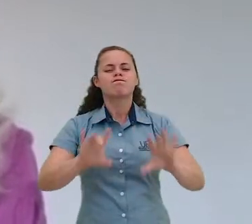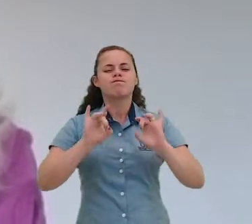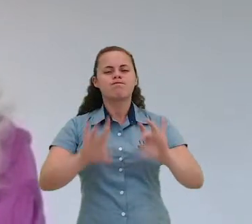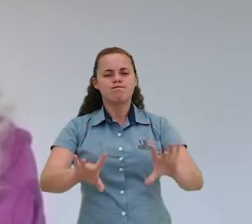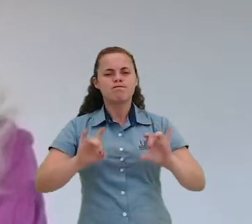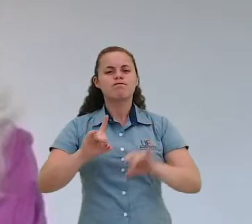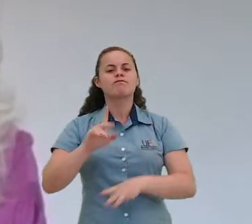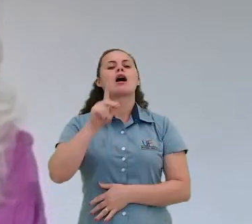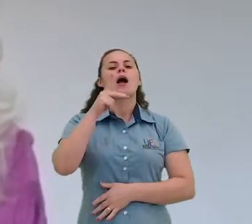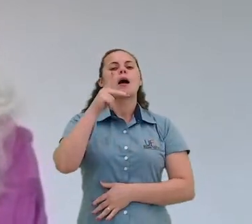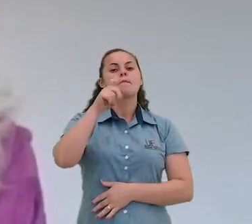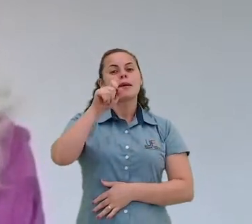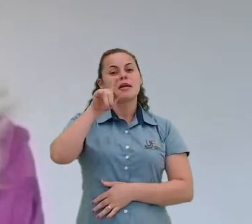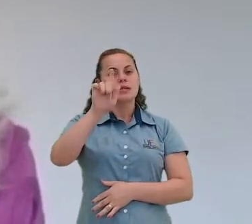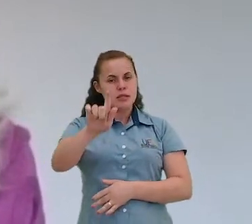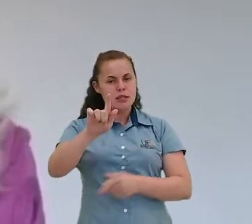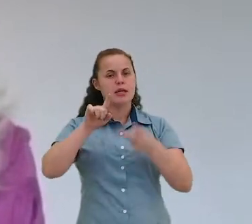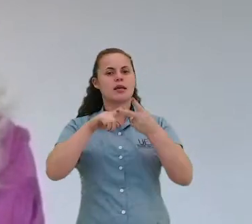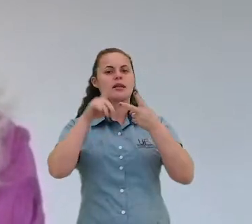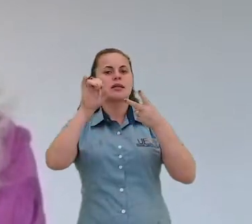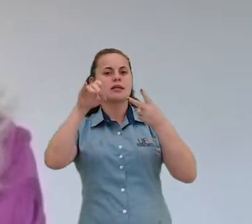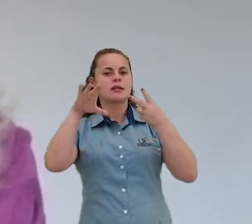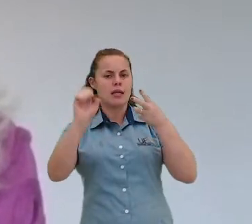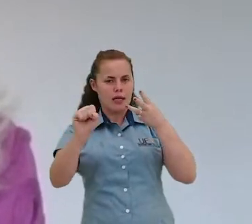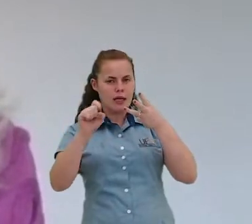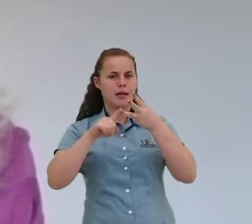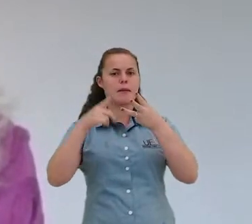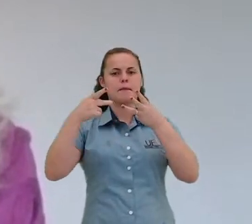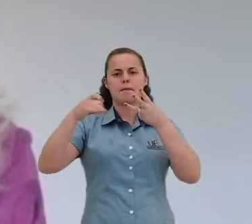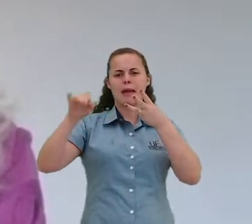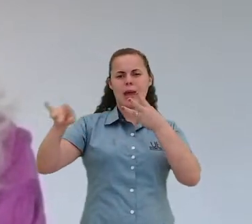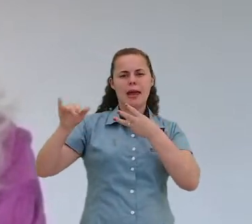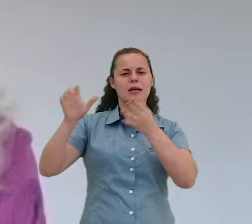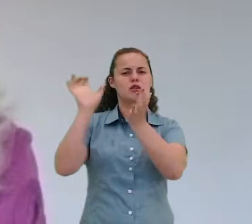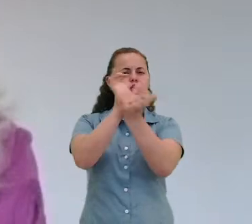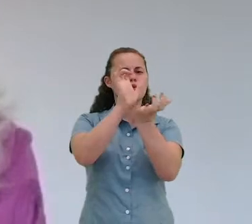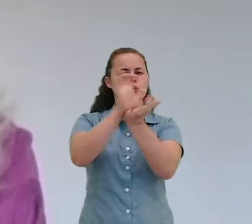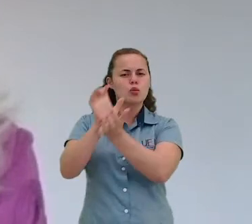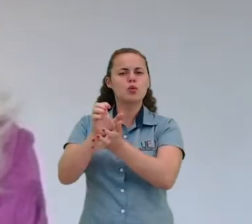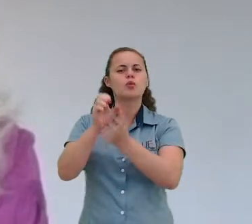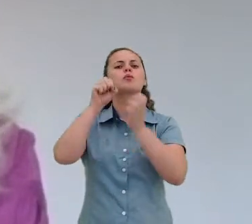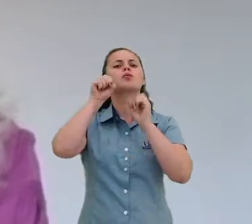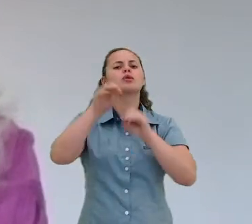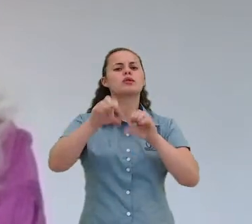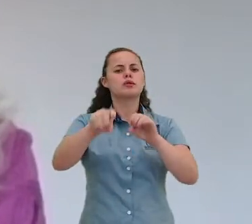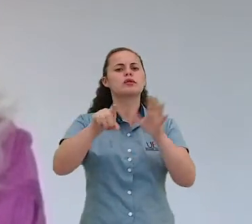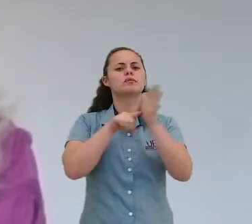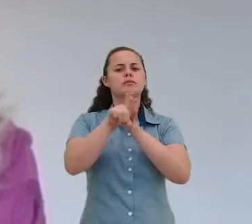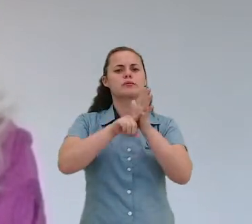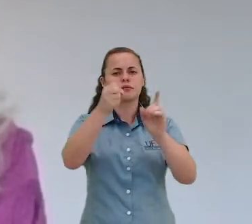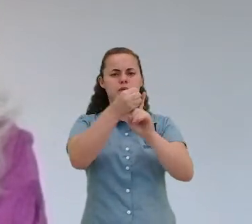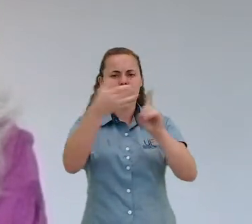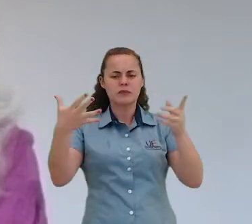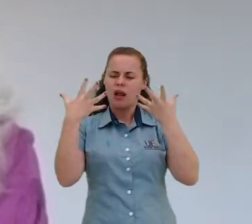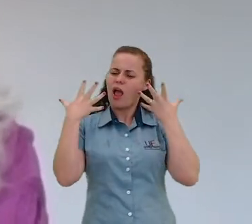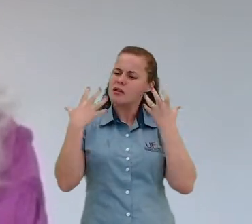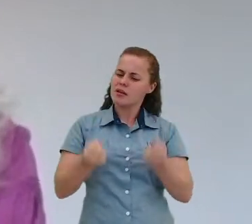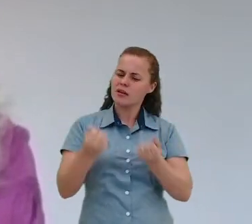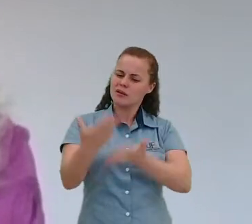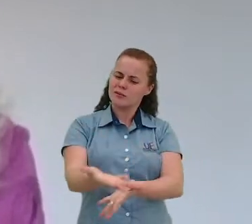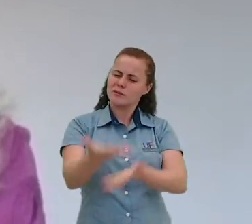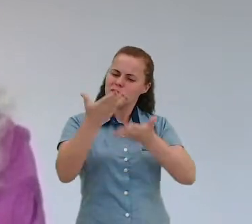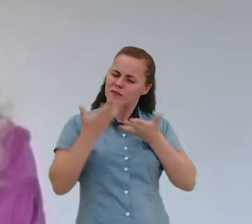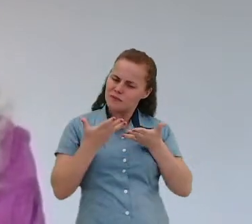APG, DCE, grupos PETs e diferentes grupos de ensino, pesquisa e extensão que aceitaram nosso convite